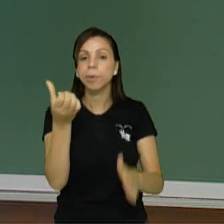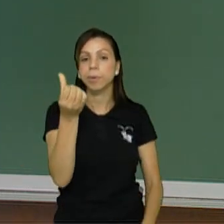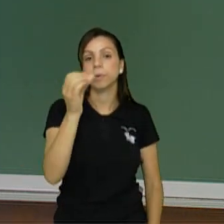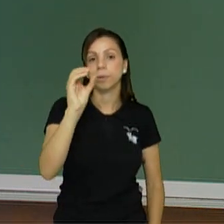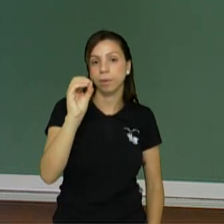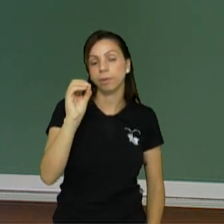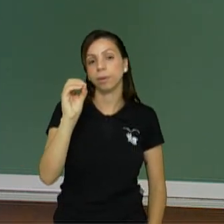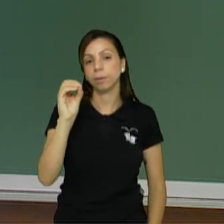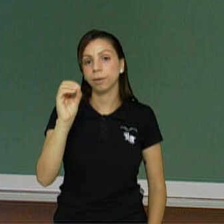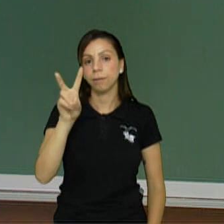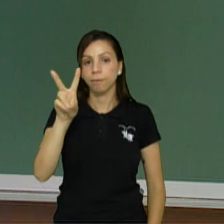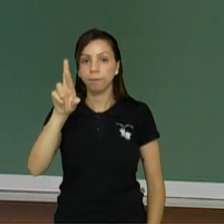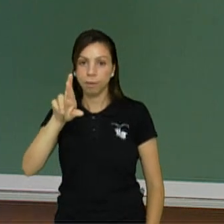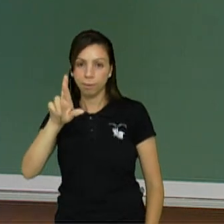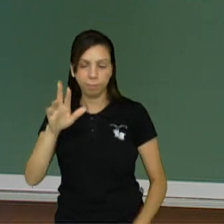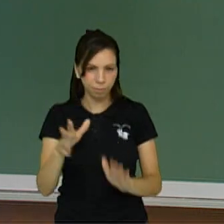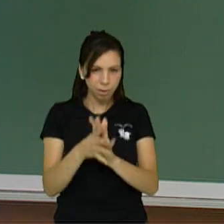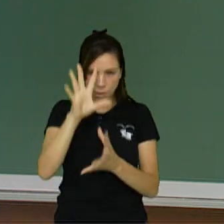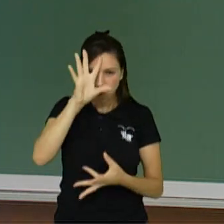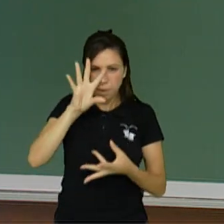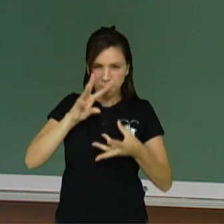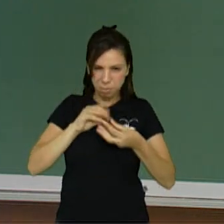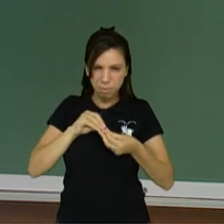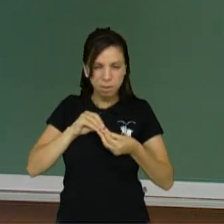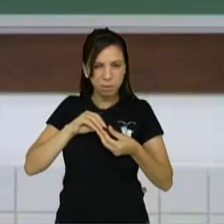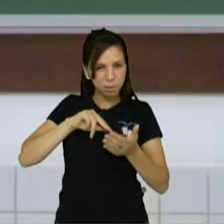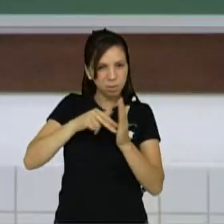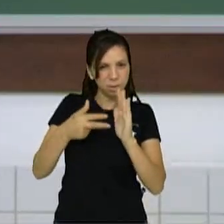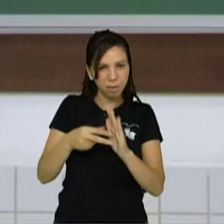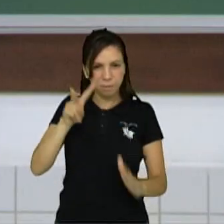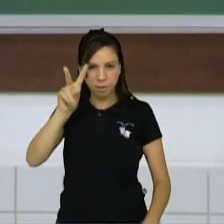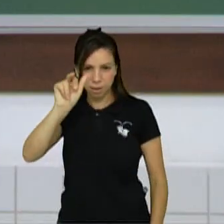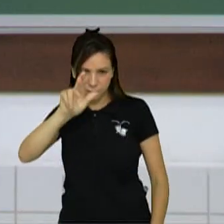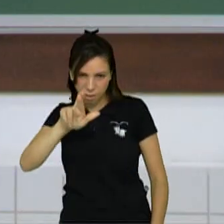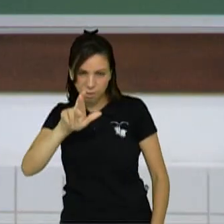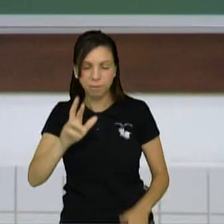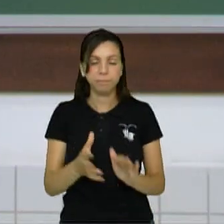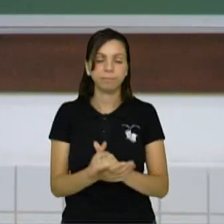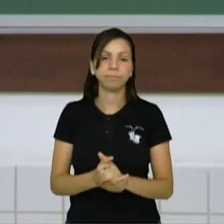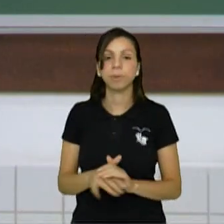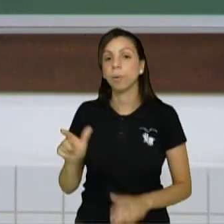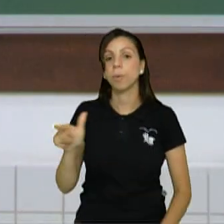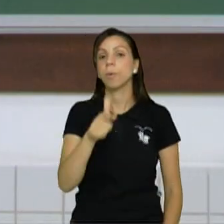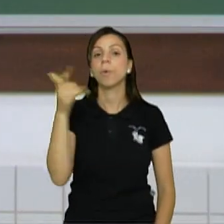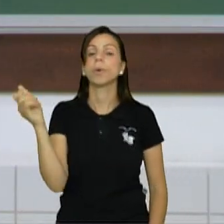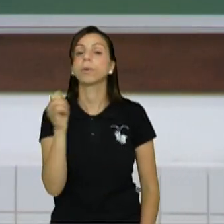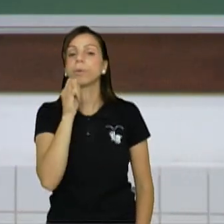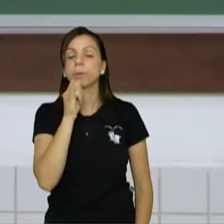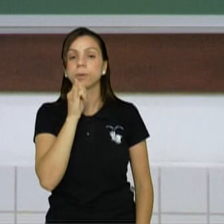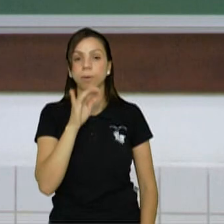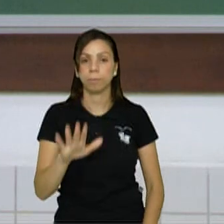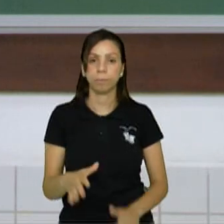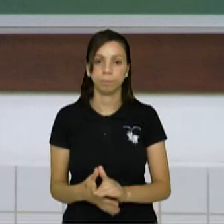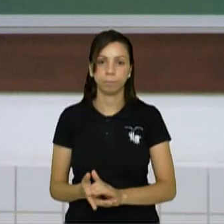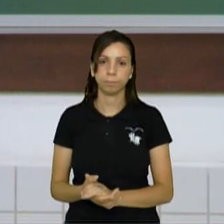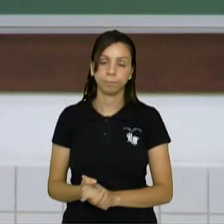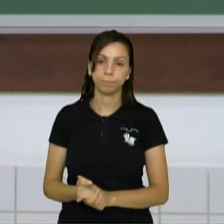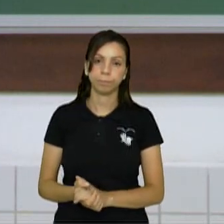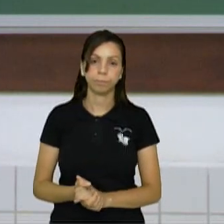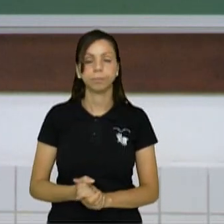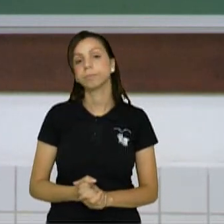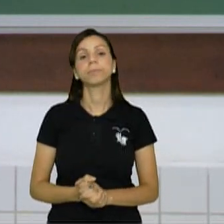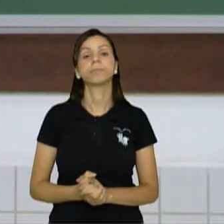20 dá 60. Você entendeu a ideia de velocidade relativa? Vou usar mais um exemplo que você não vai esquecer. Se